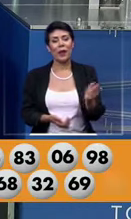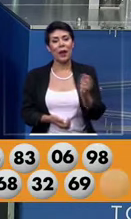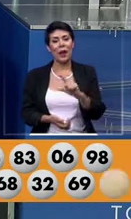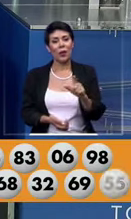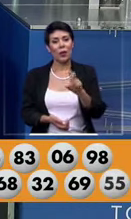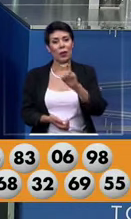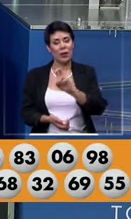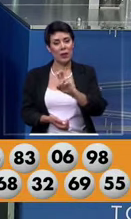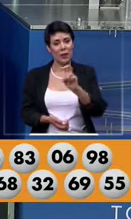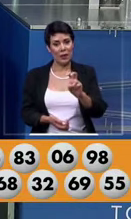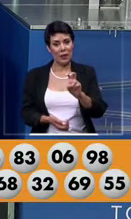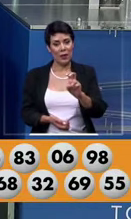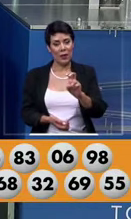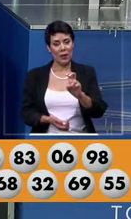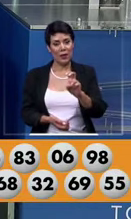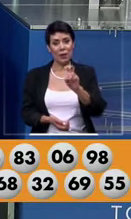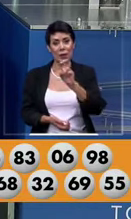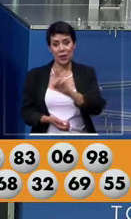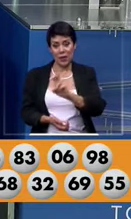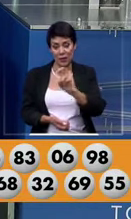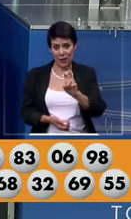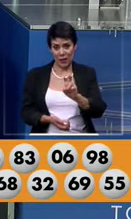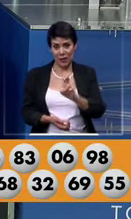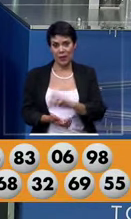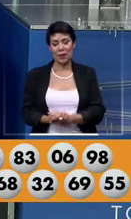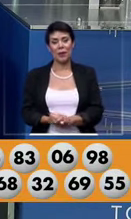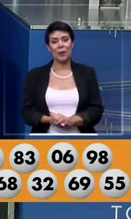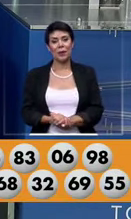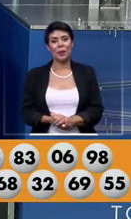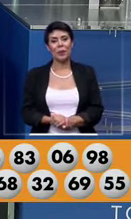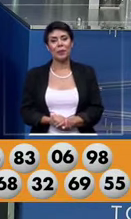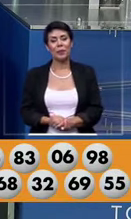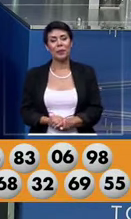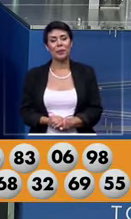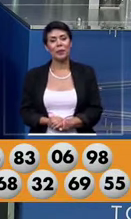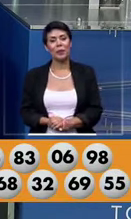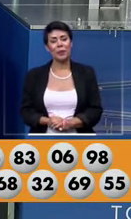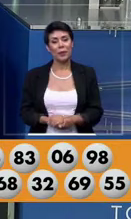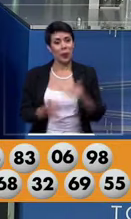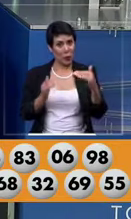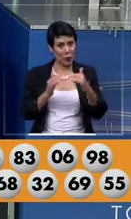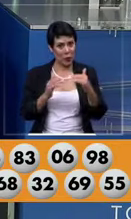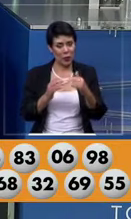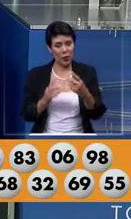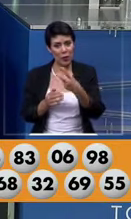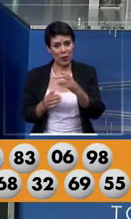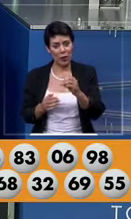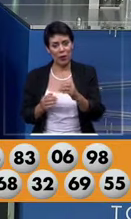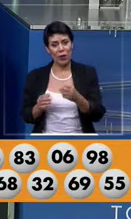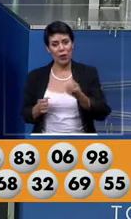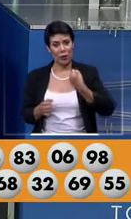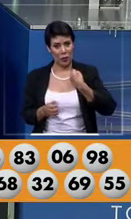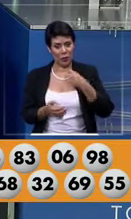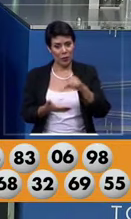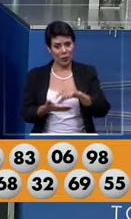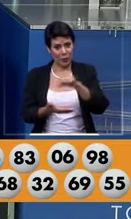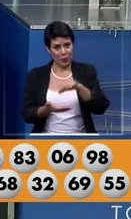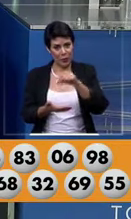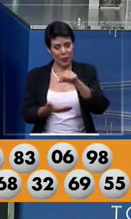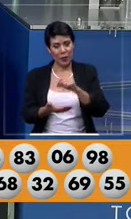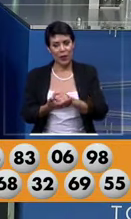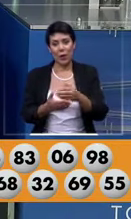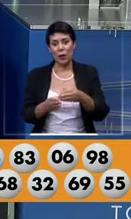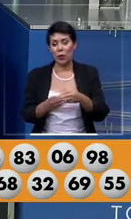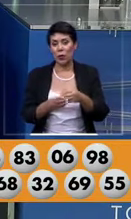número 55. Azul, 55. Vamos confirmar os 20 números sorteados